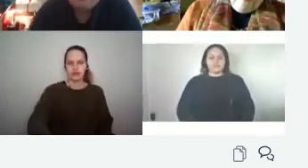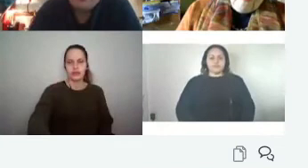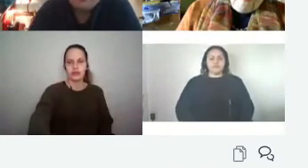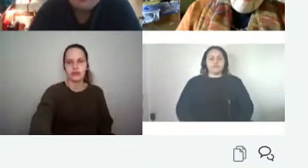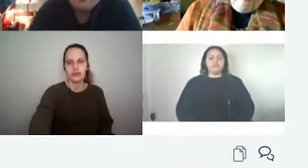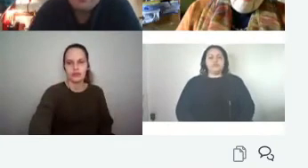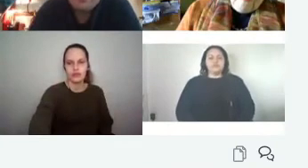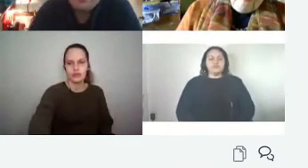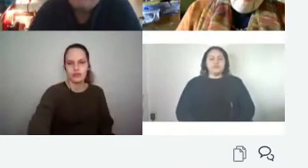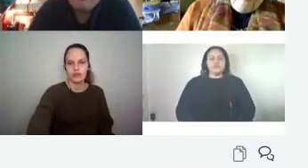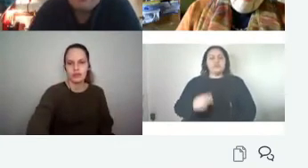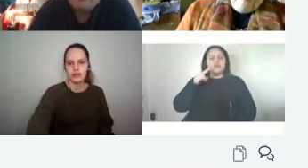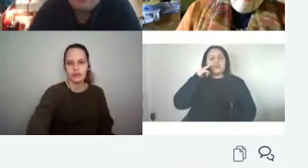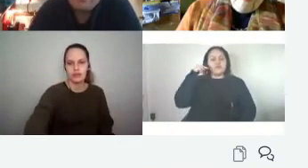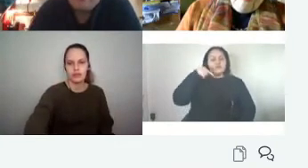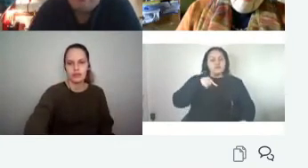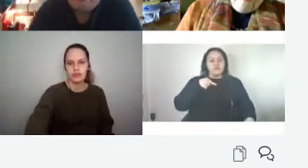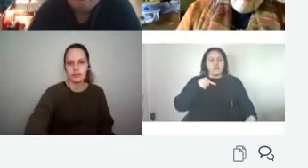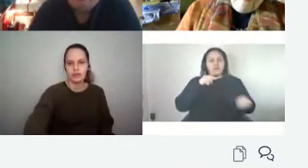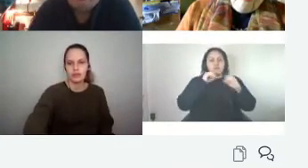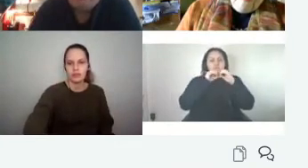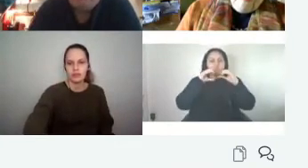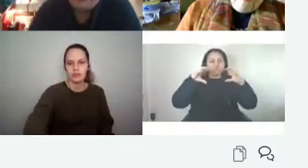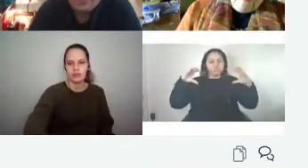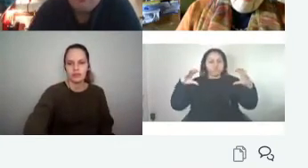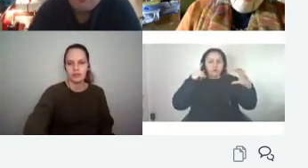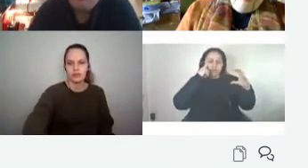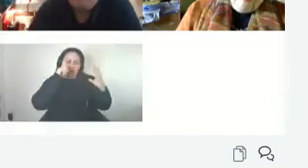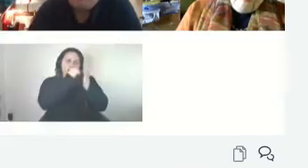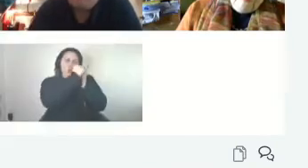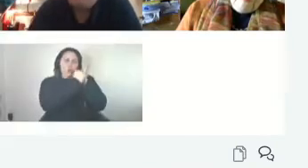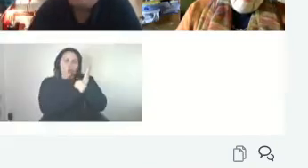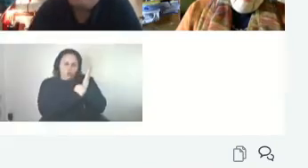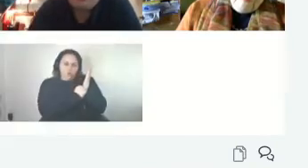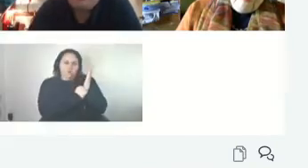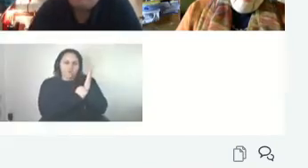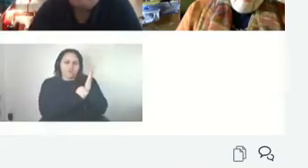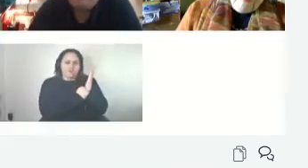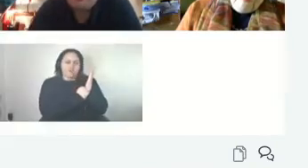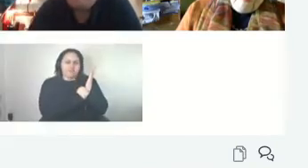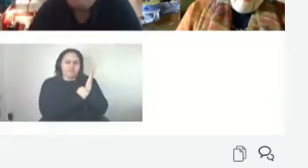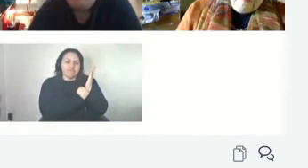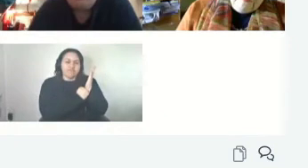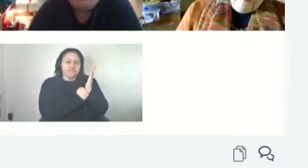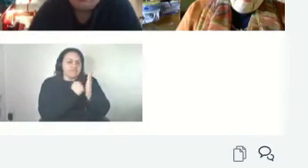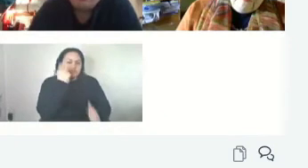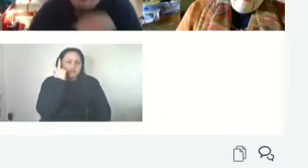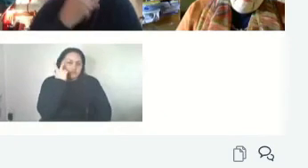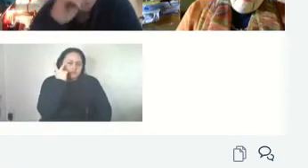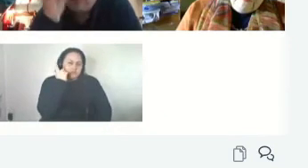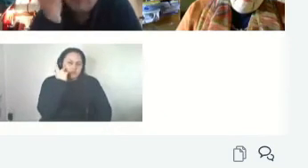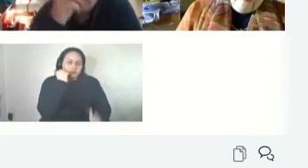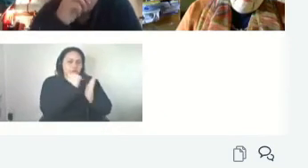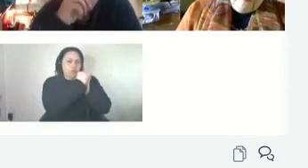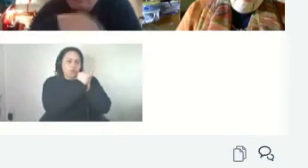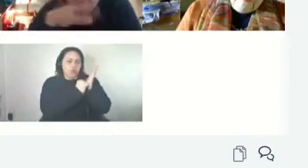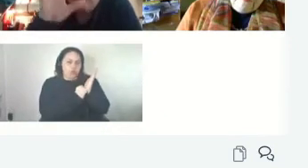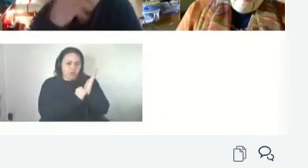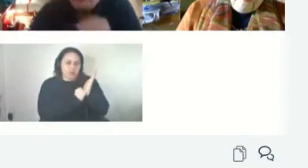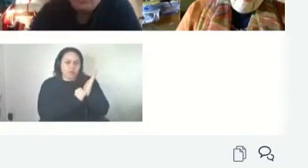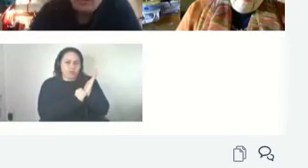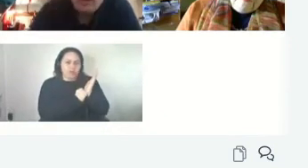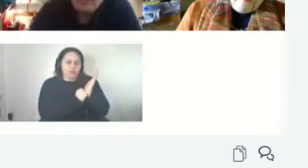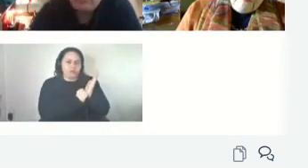aí era uma luva, todo mundo está vendo que é uma luva, que era enchia, né? Ela era. Recebia ar, virava um